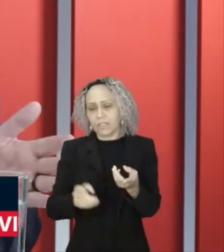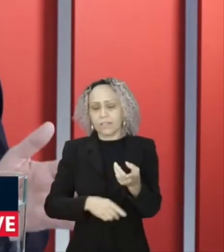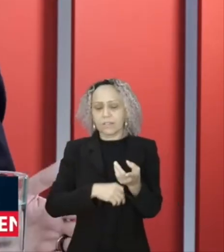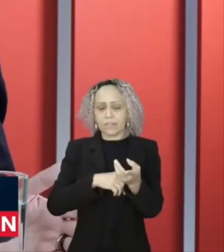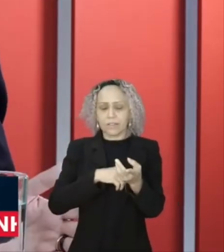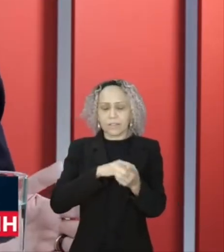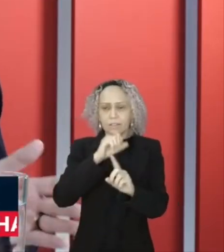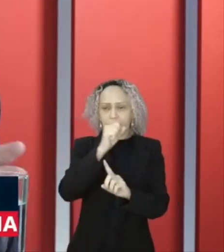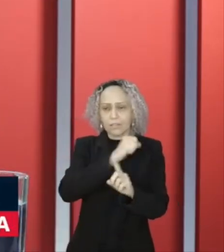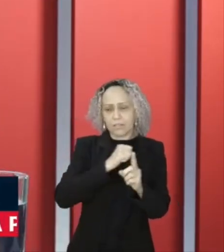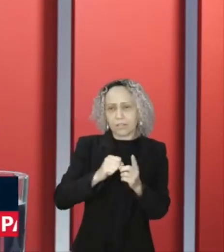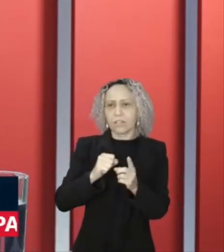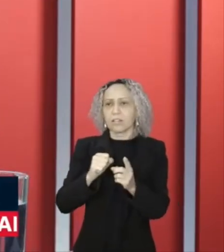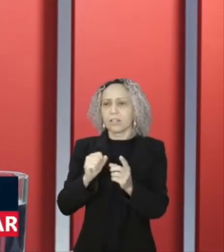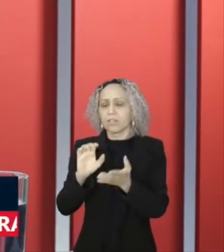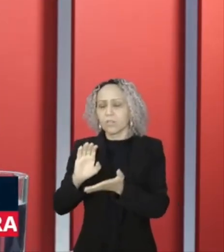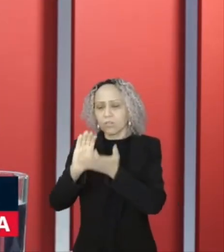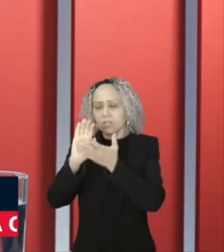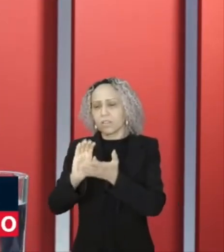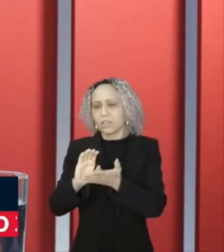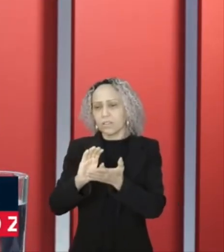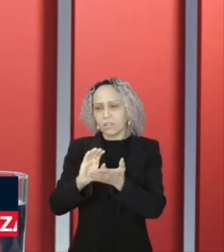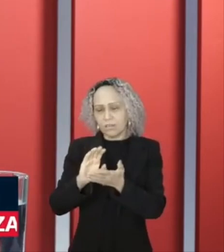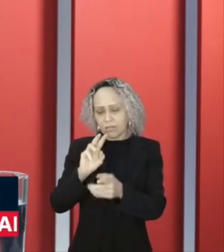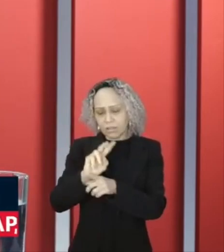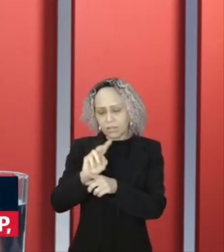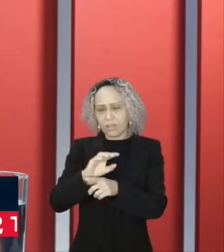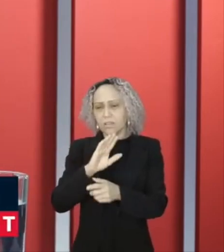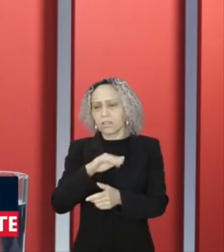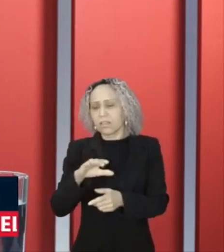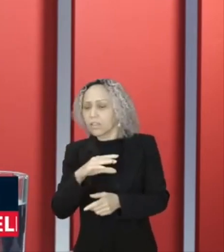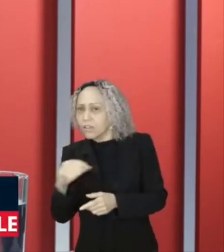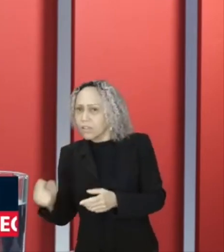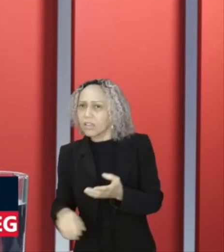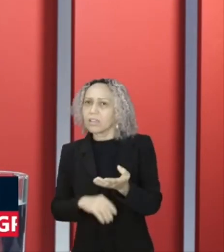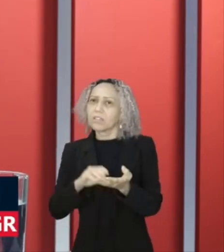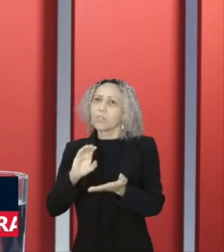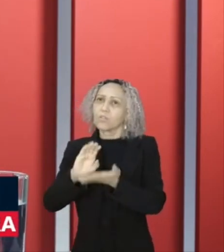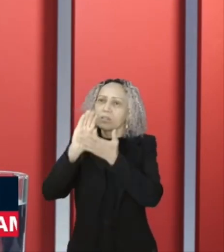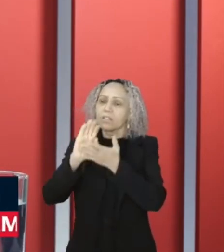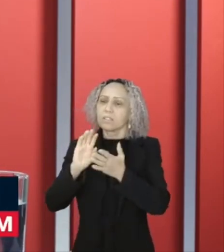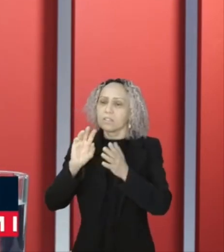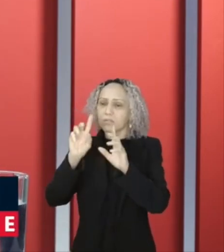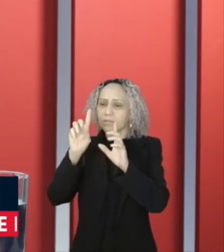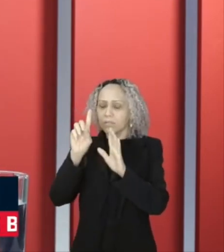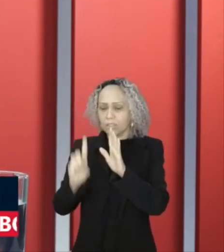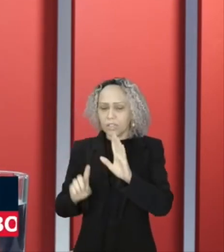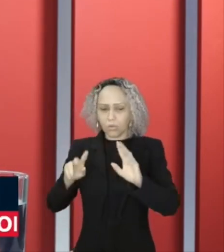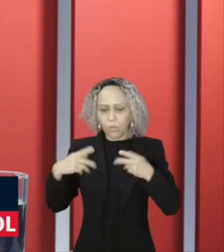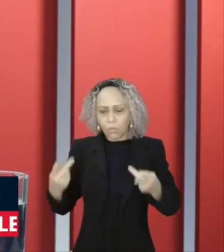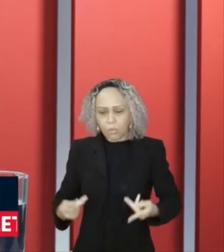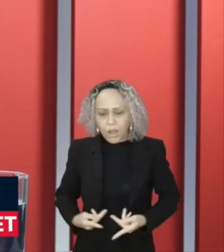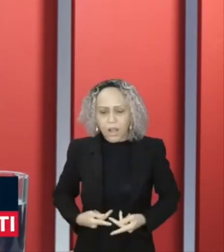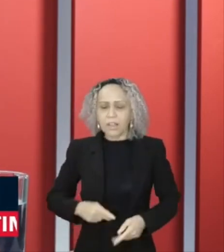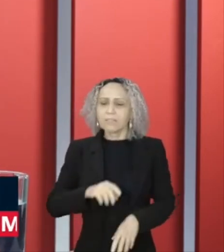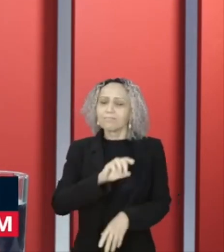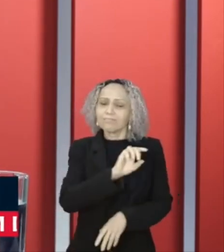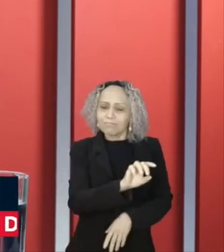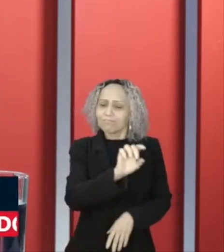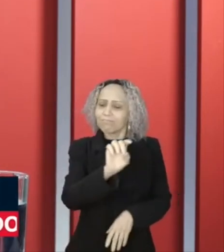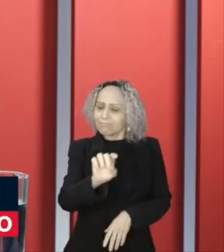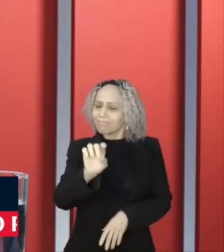do Adolescente, de Direitos Humanos, etc. Eles se dedicam a fazer a participação